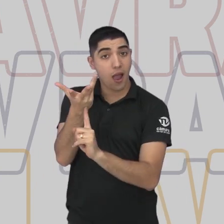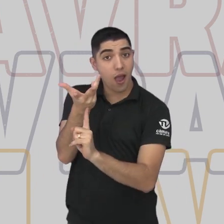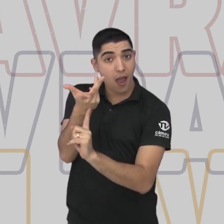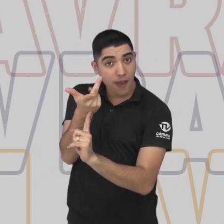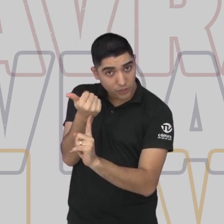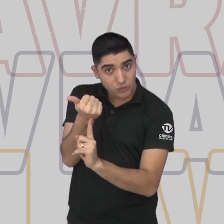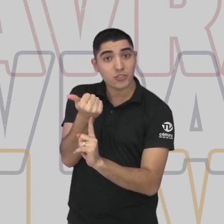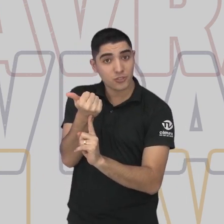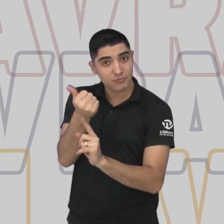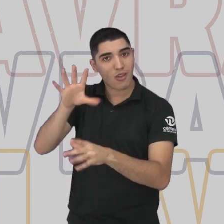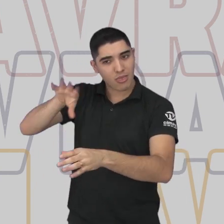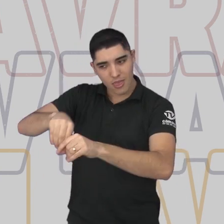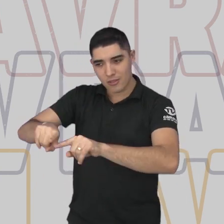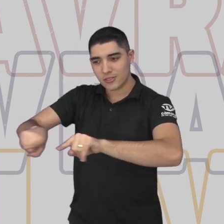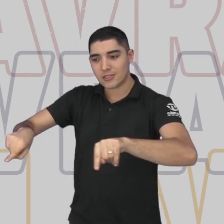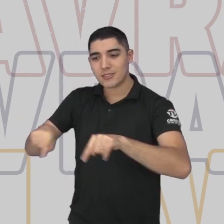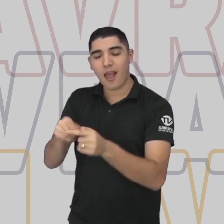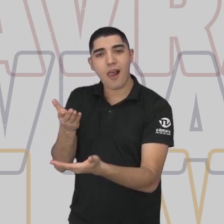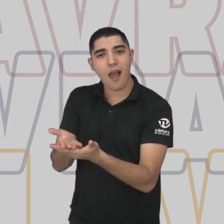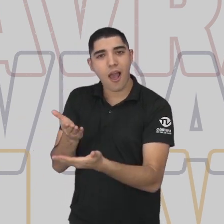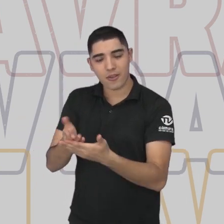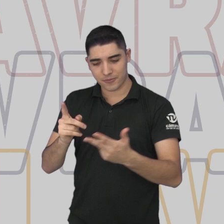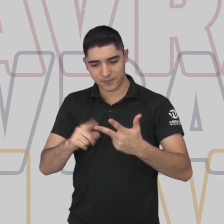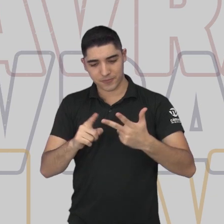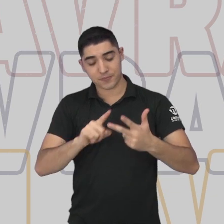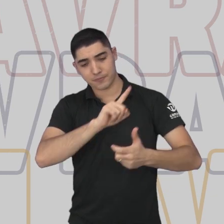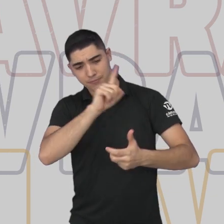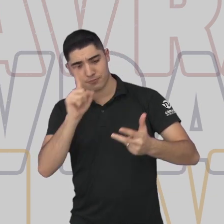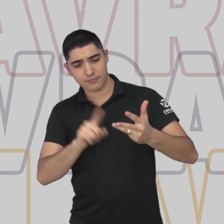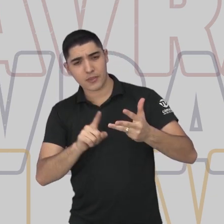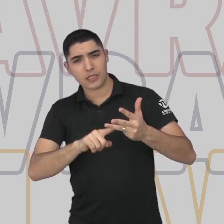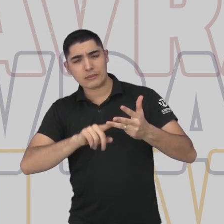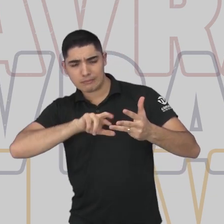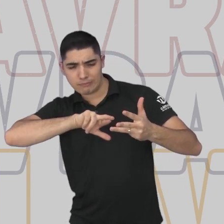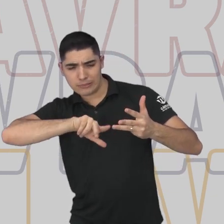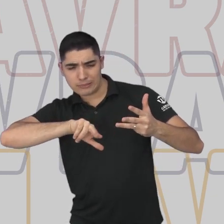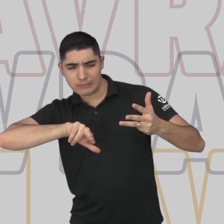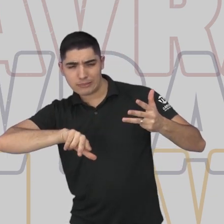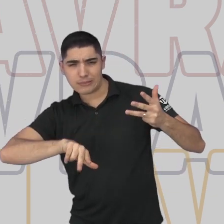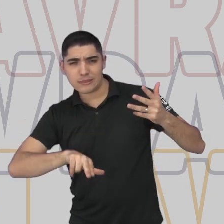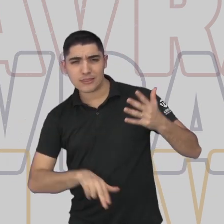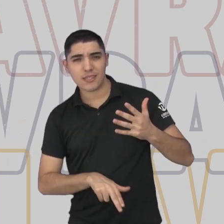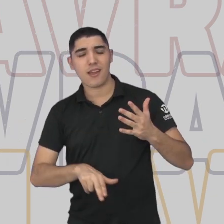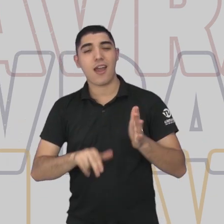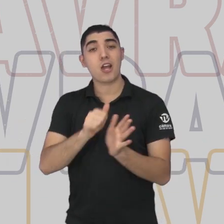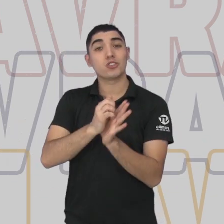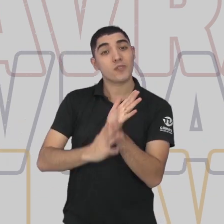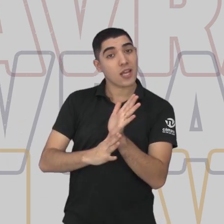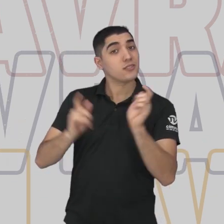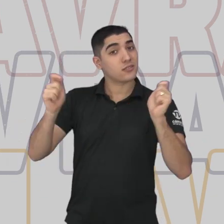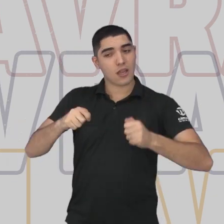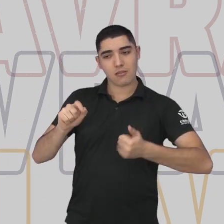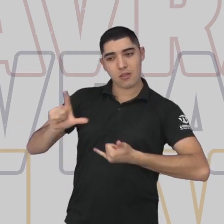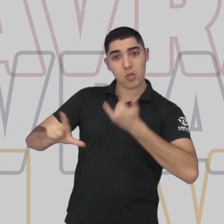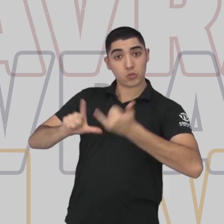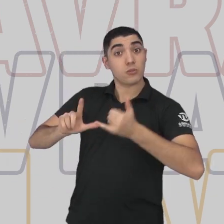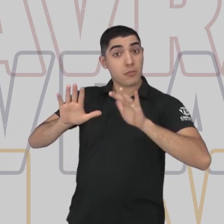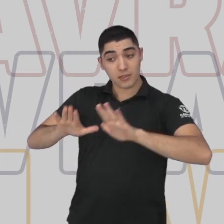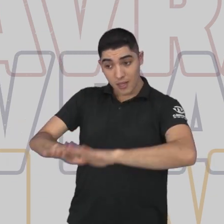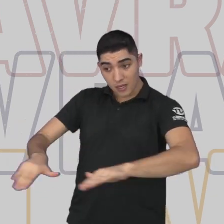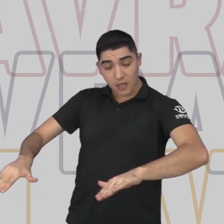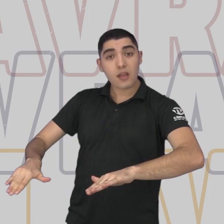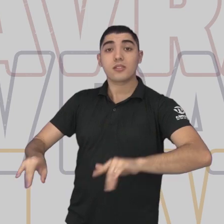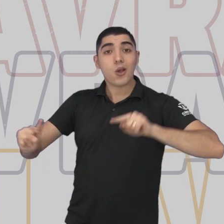na sala de aula. Então, acaba tendo outras atividades que vai sendo de forma lúdica. E a criança